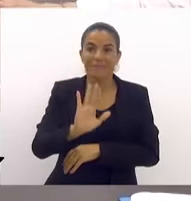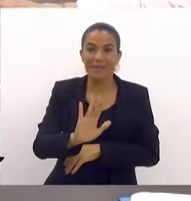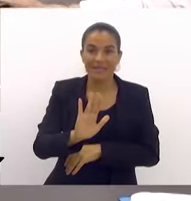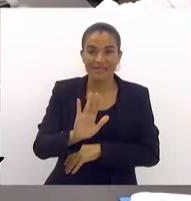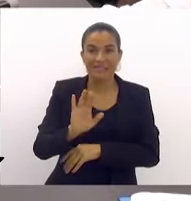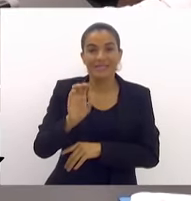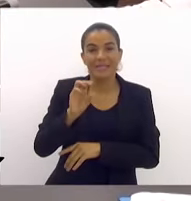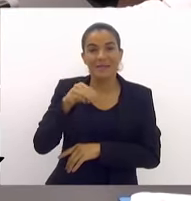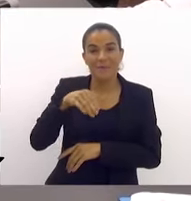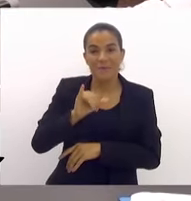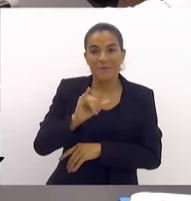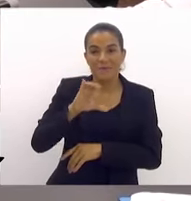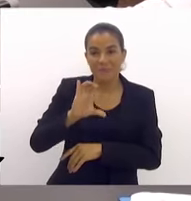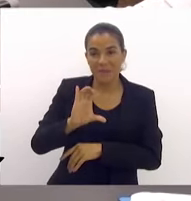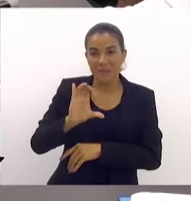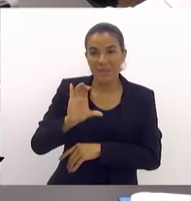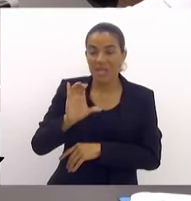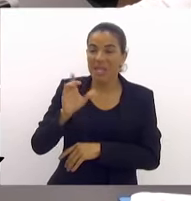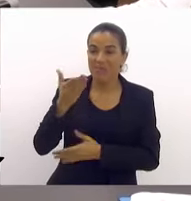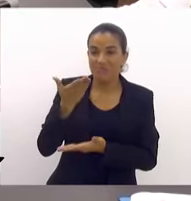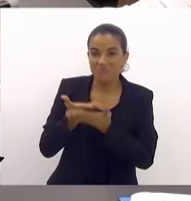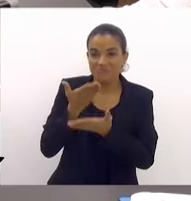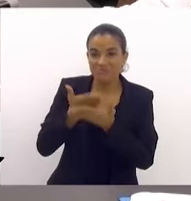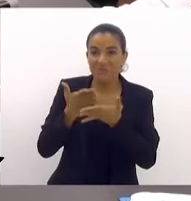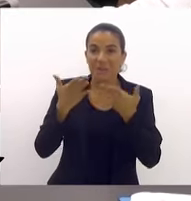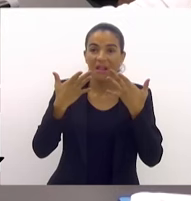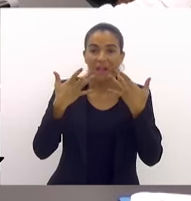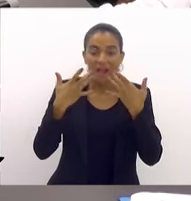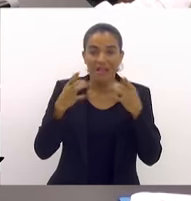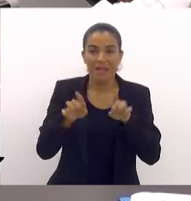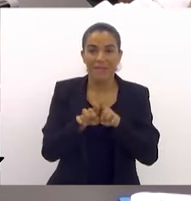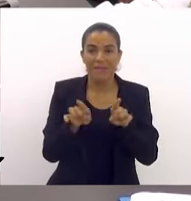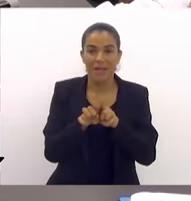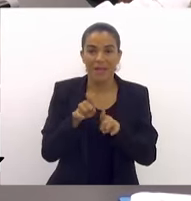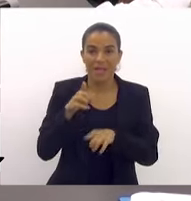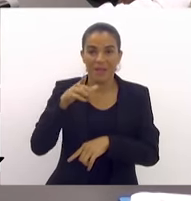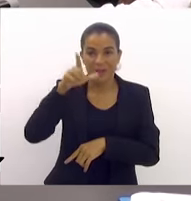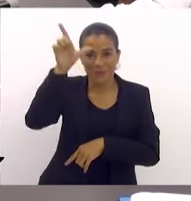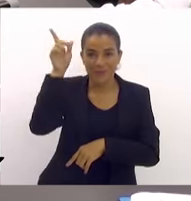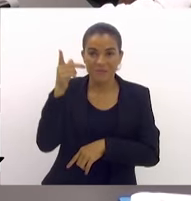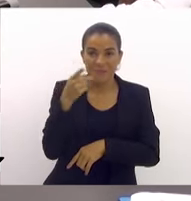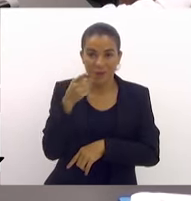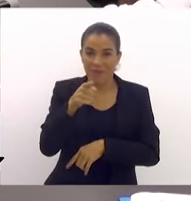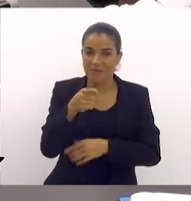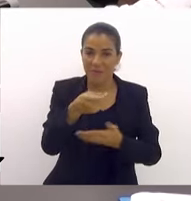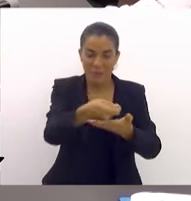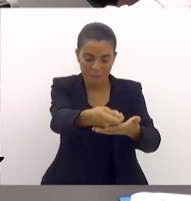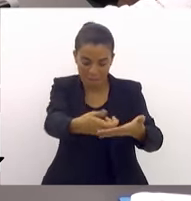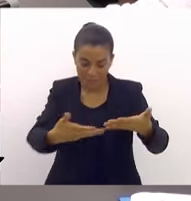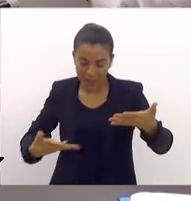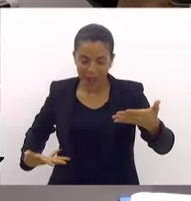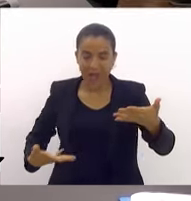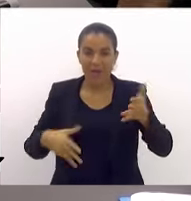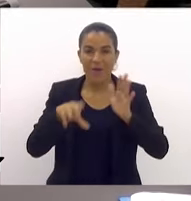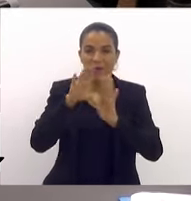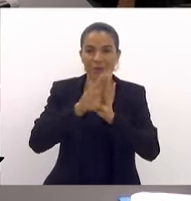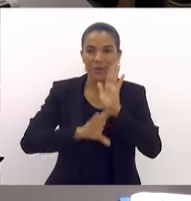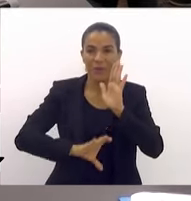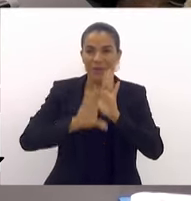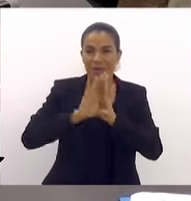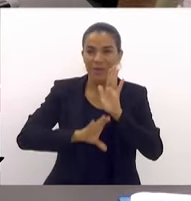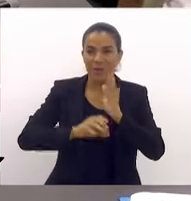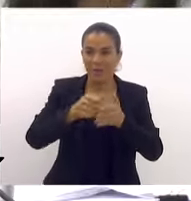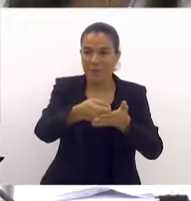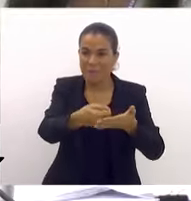Excelência tivesse feito, eu não ia me surpreender, Luiz Paulo, porque o seu currículo é o mais vasto. Aliás, daqui, todo de dia longe. Tem uma surpresa.